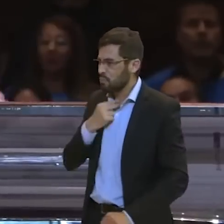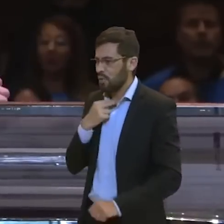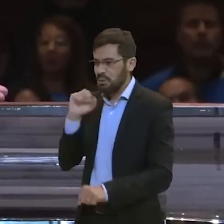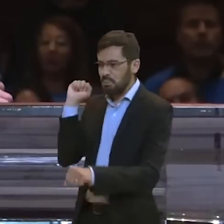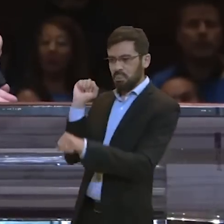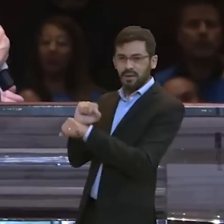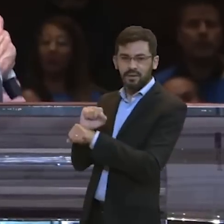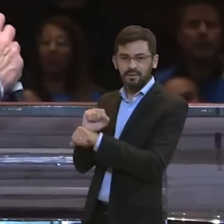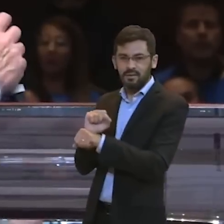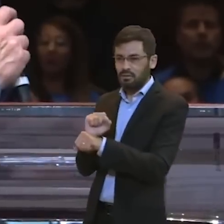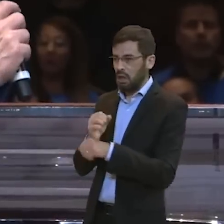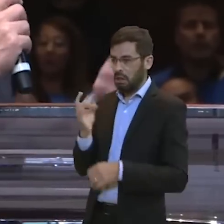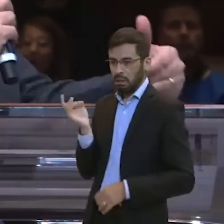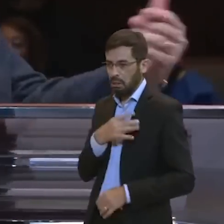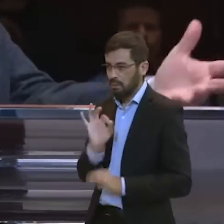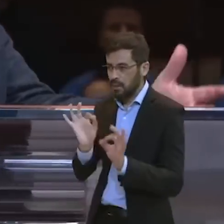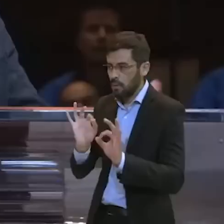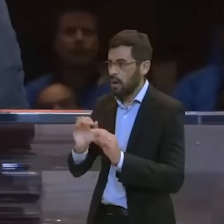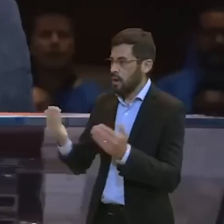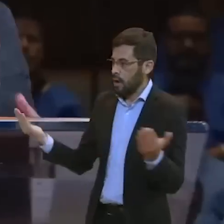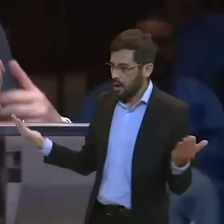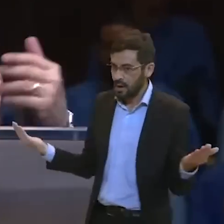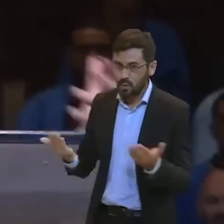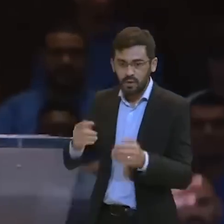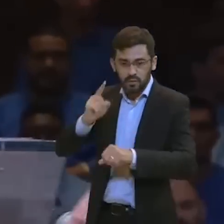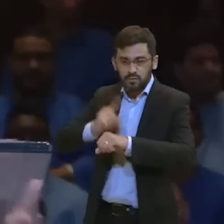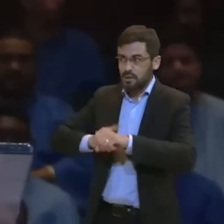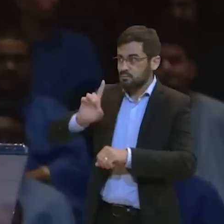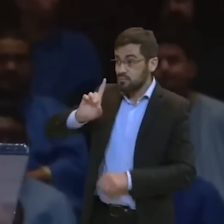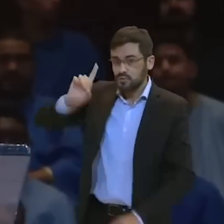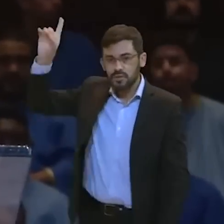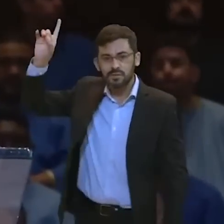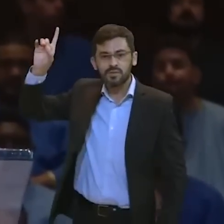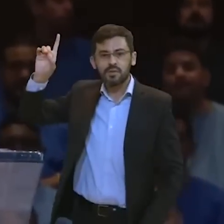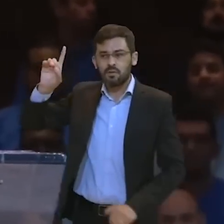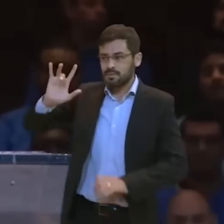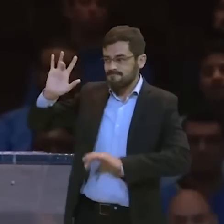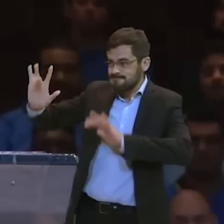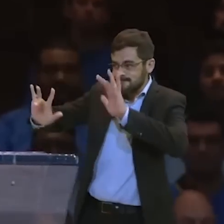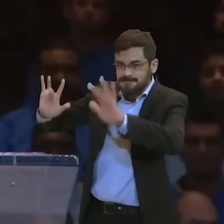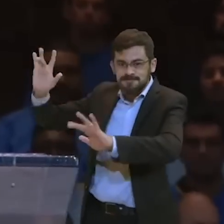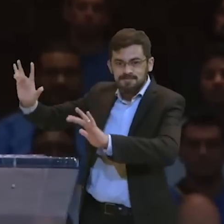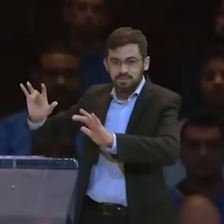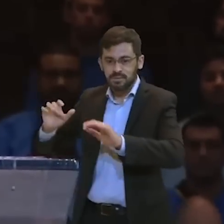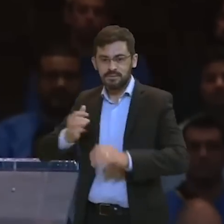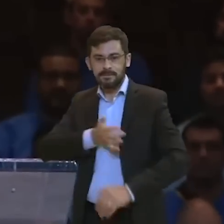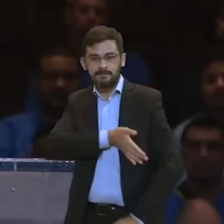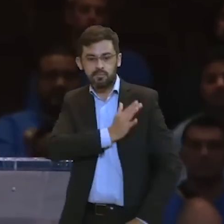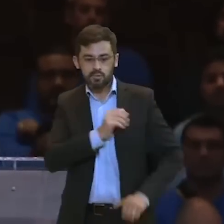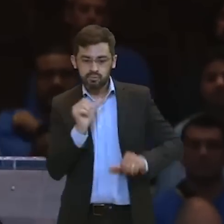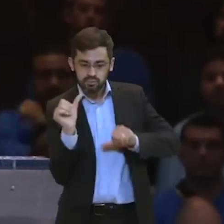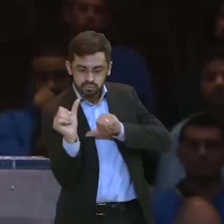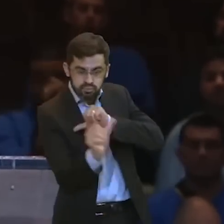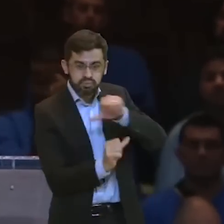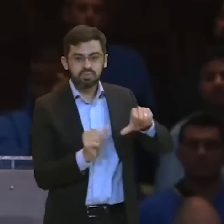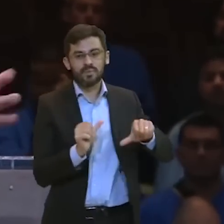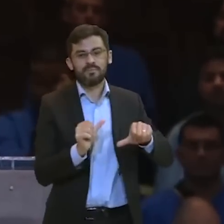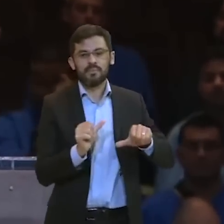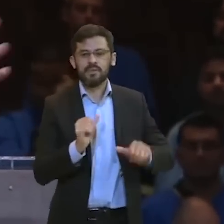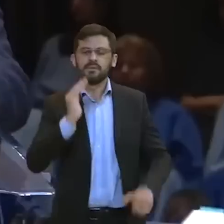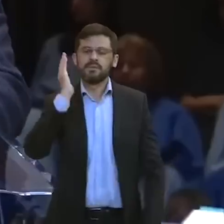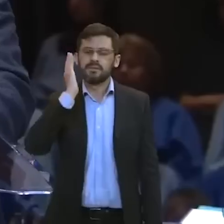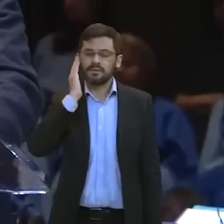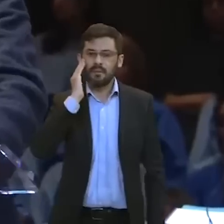negligentes agora é hora de Deus. E aquilo começa a tocar e mexer na vida das pessoas. E sabe, quando a gente está